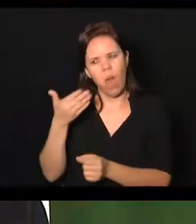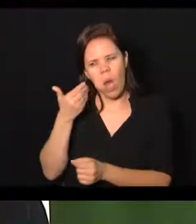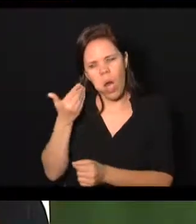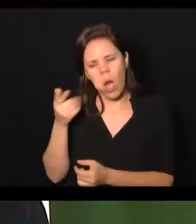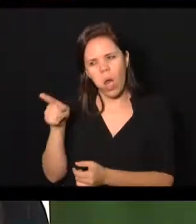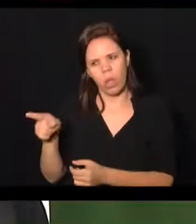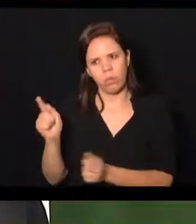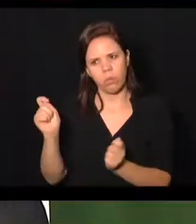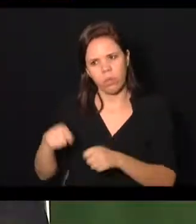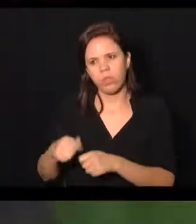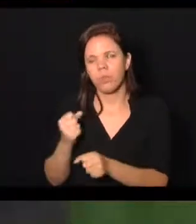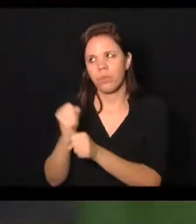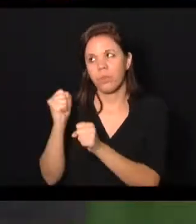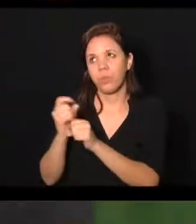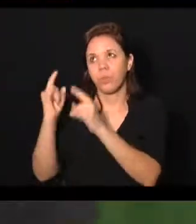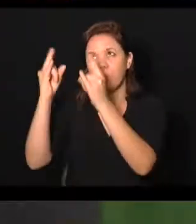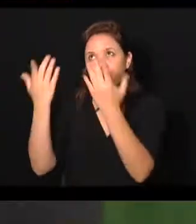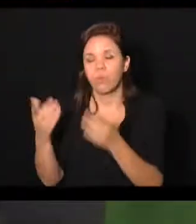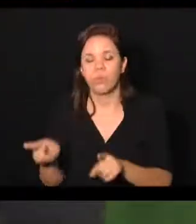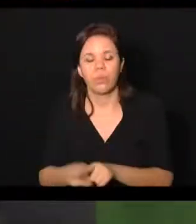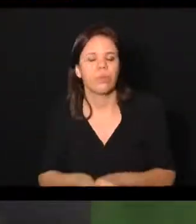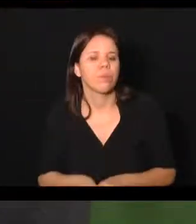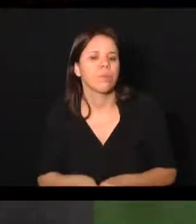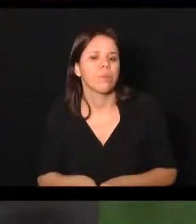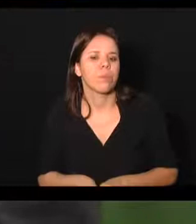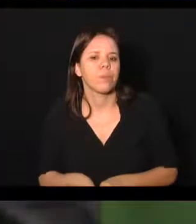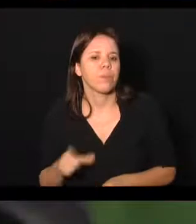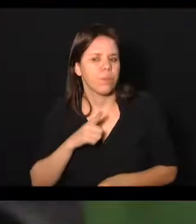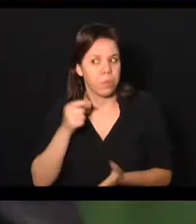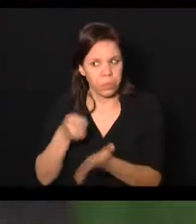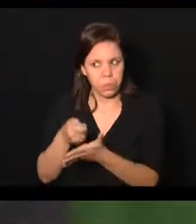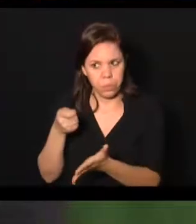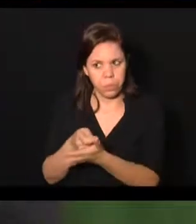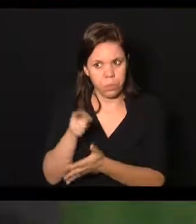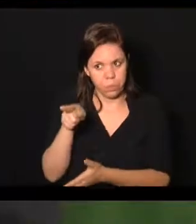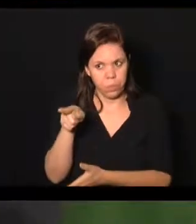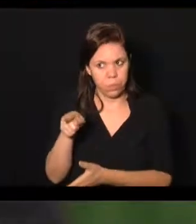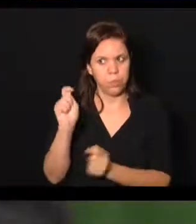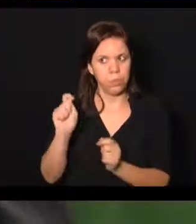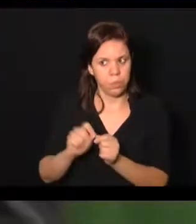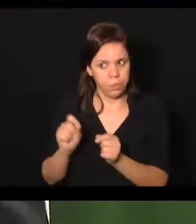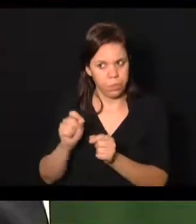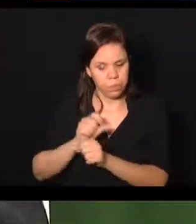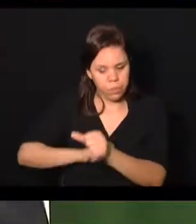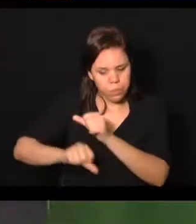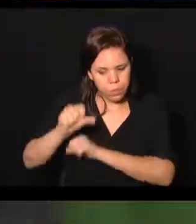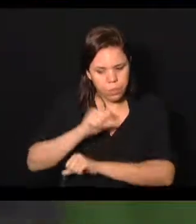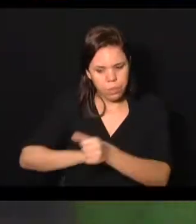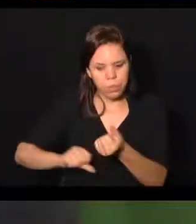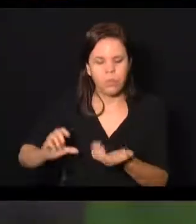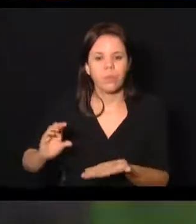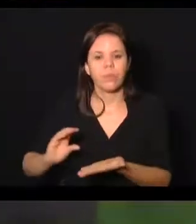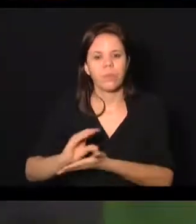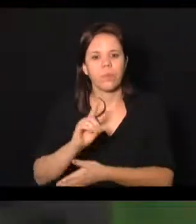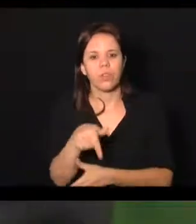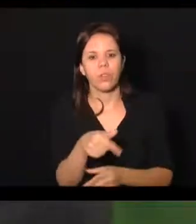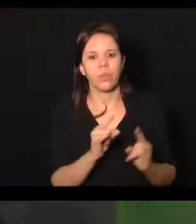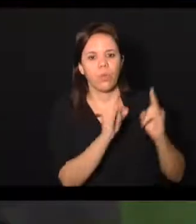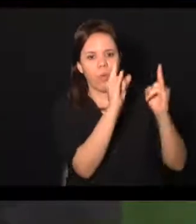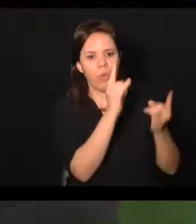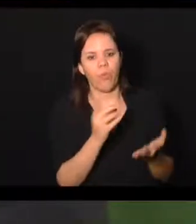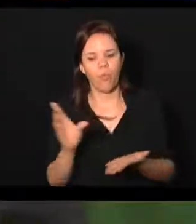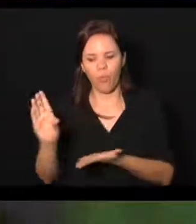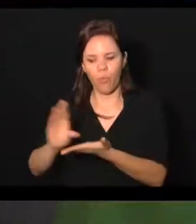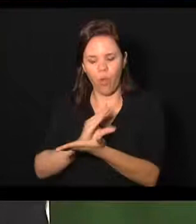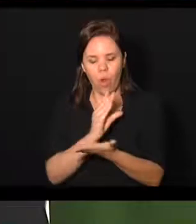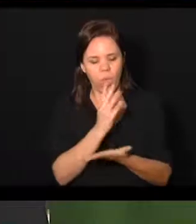o potencial construtivo, ele tem a obrigação de reverter para o imóvel tombado o valor